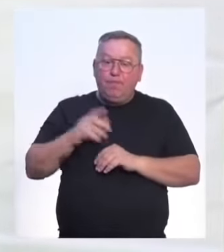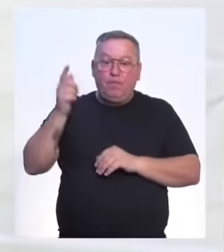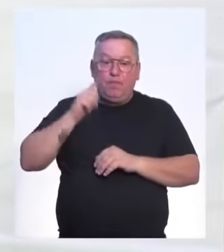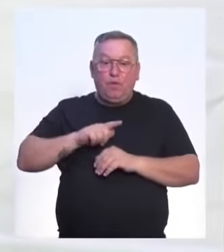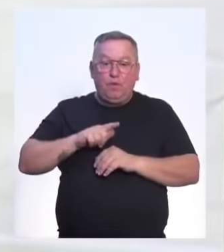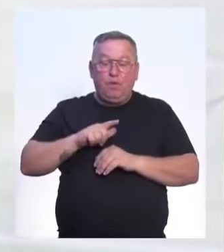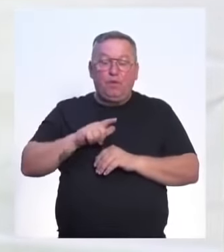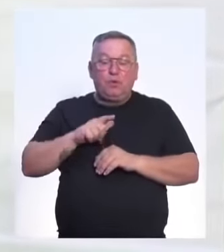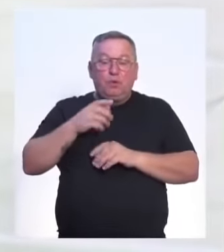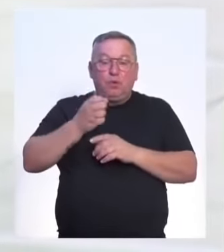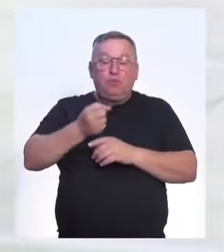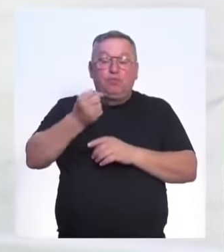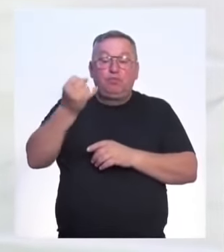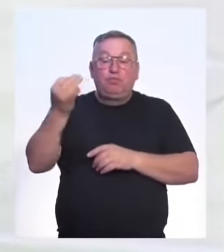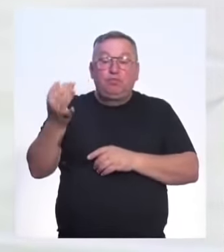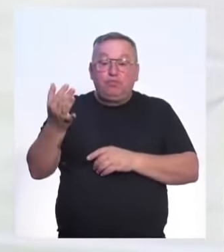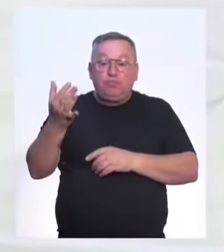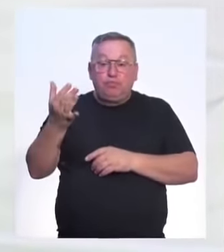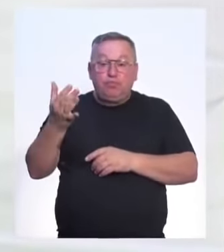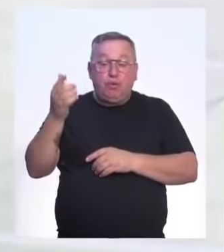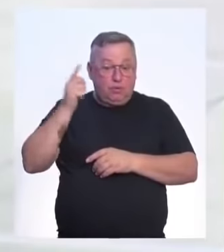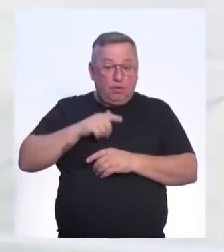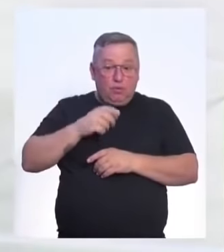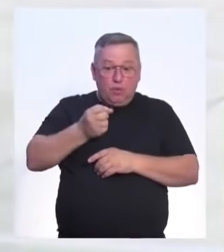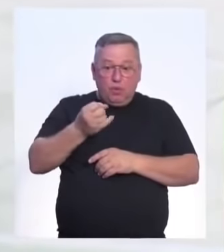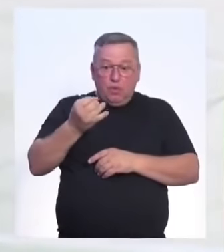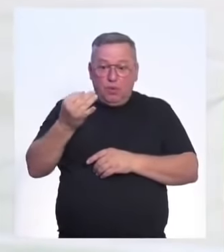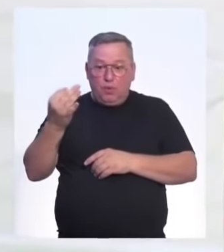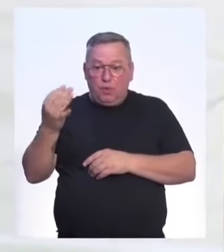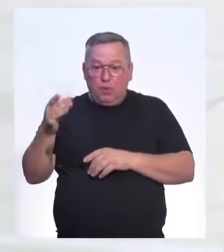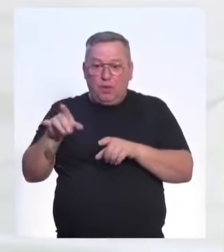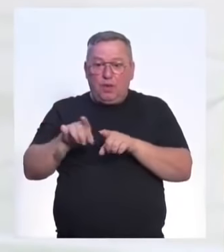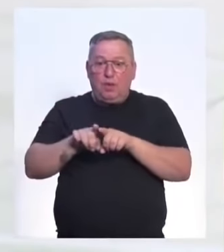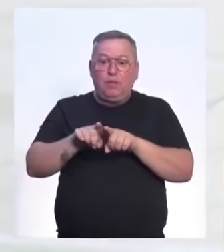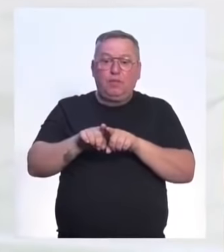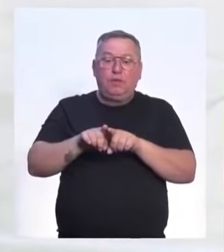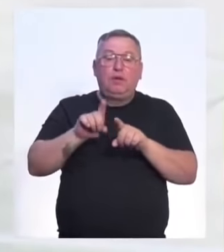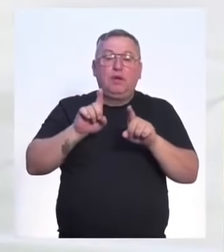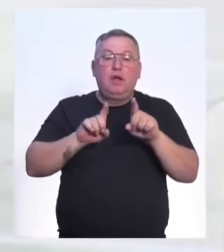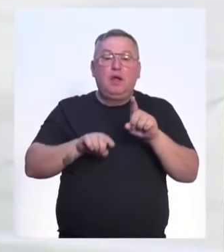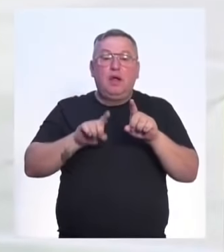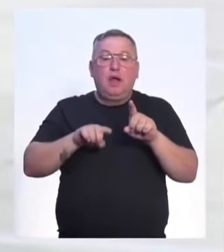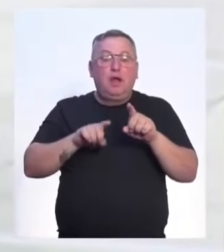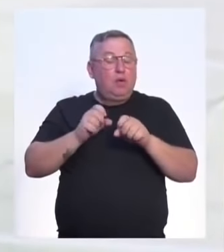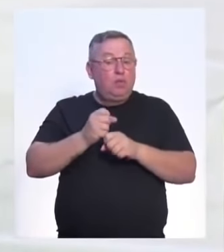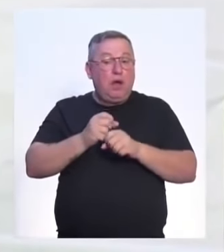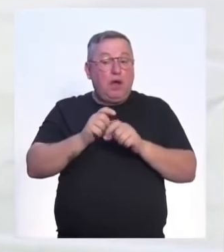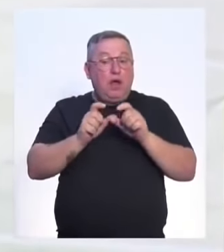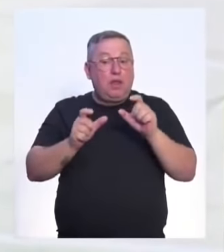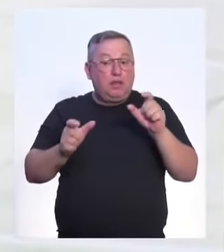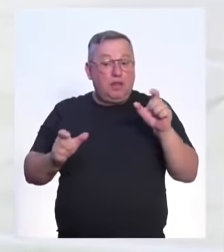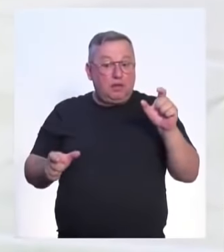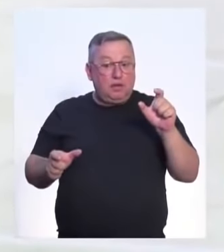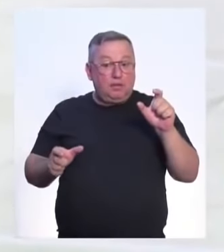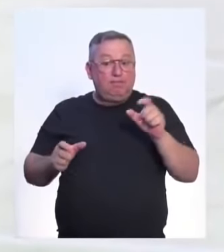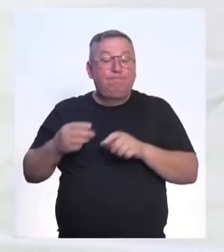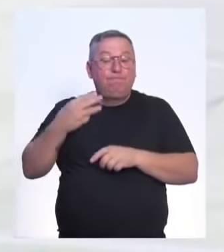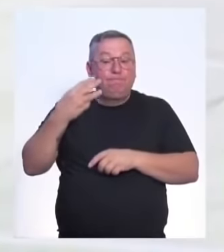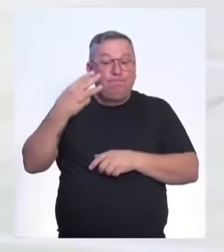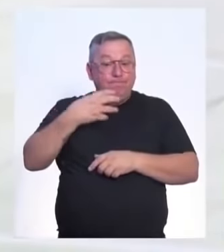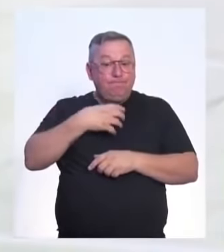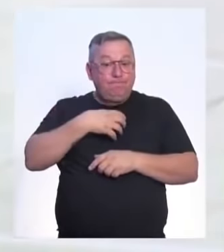consegue contar. Então, se a gente consegue contar também, é uma grandeza. E essa terceira situação